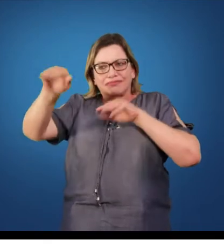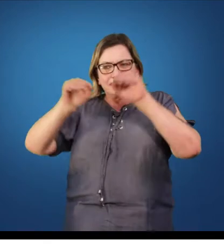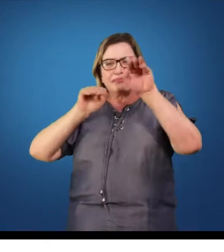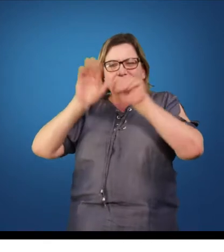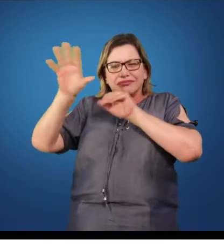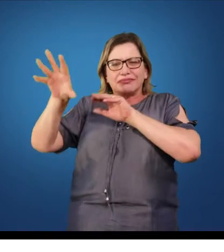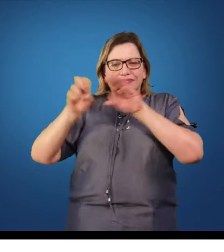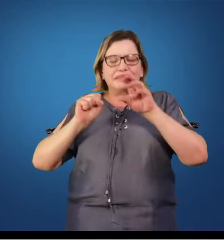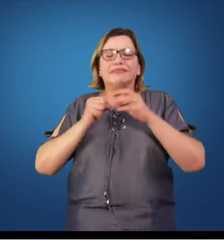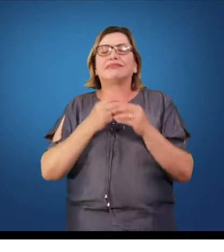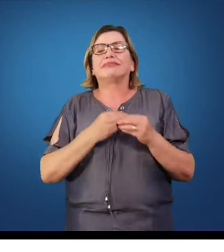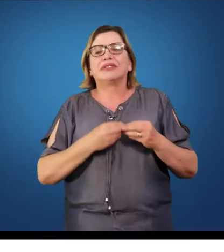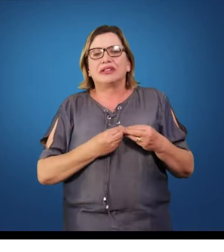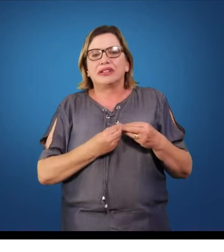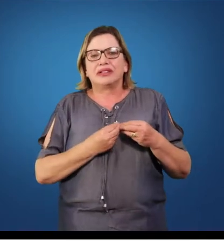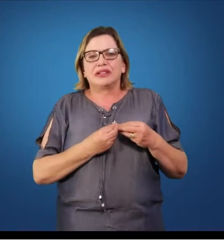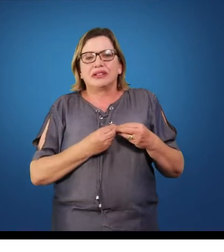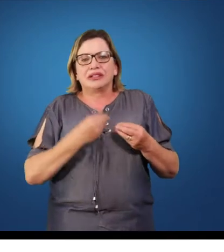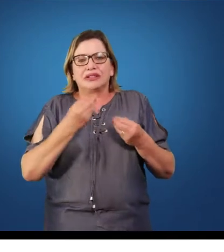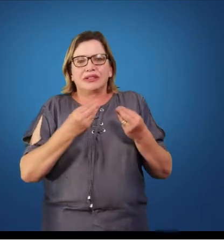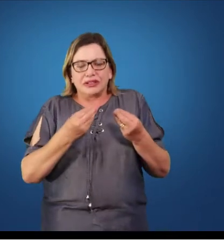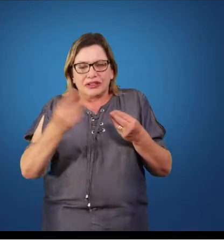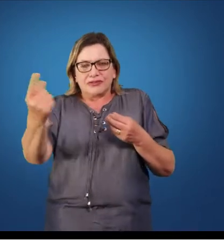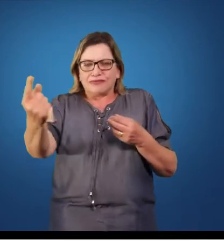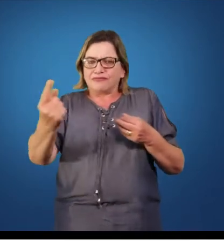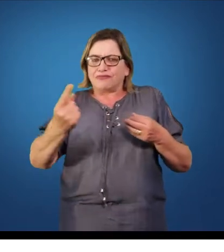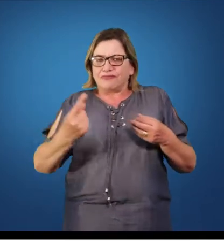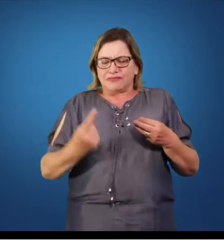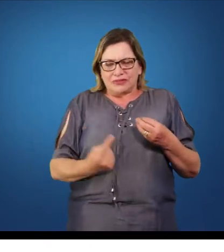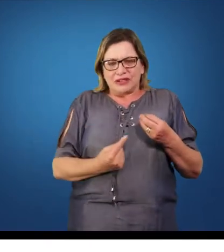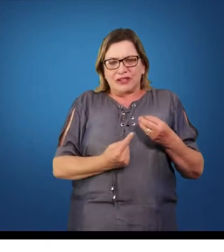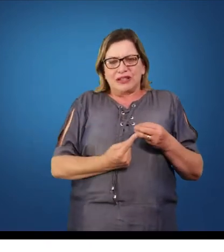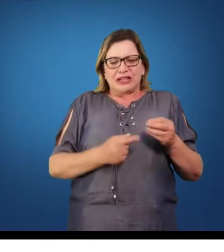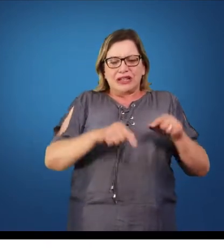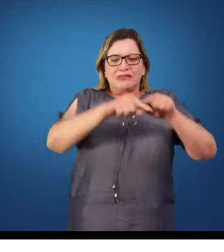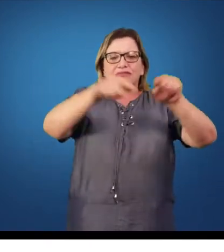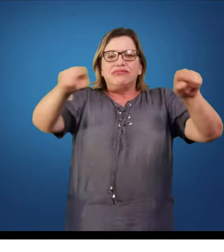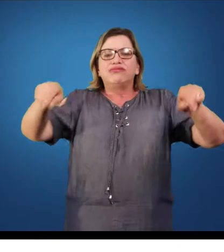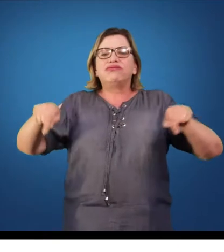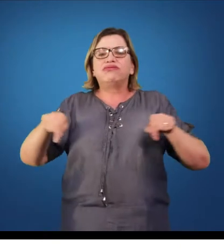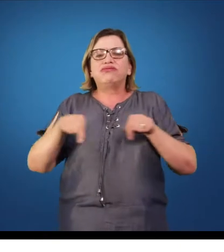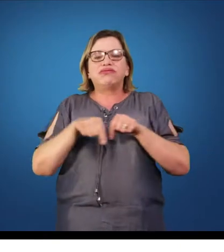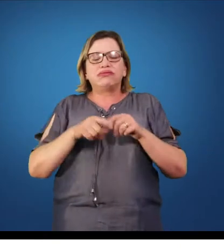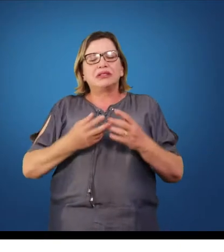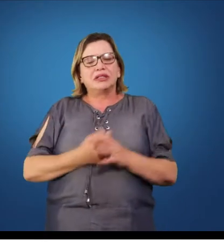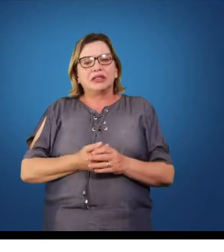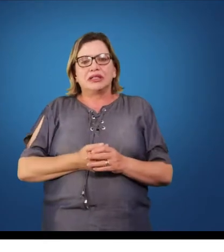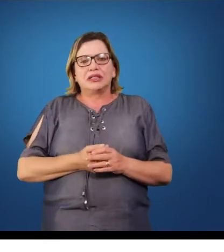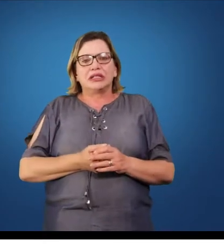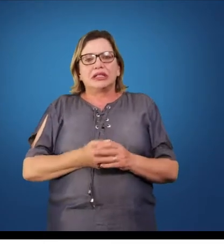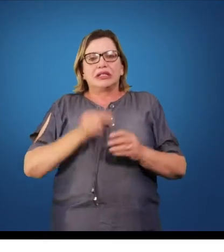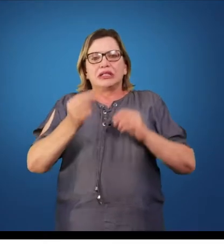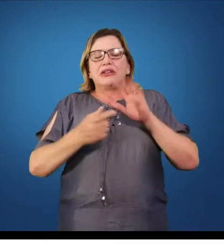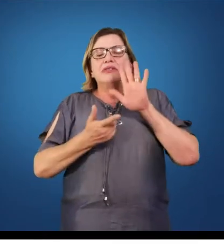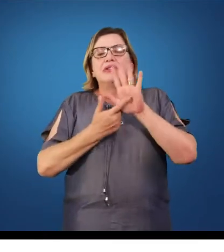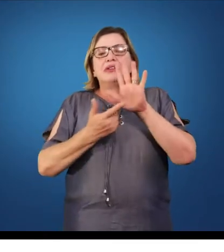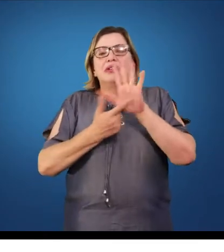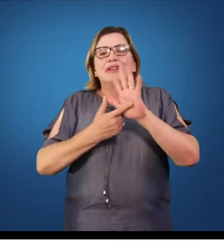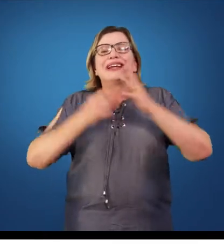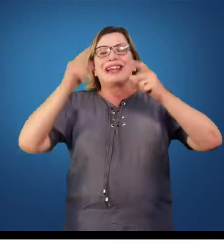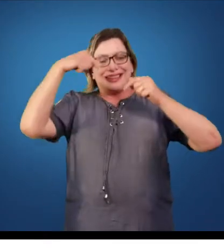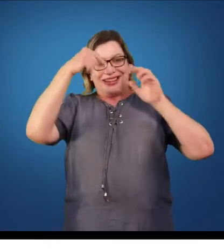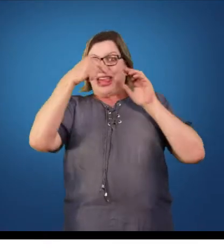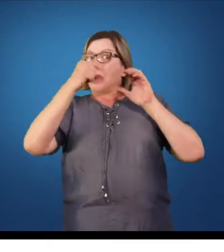atrás. Pode pegar uma bola e vir aqui nesse espaço aqui. Então eu apresento a vocês a